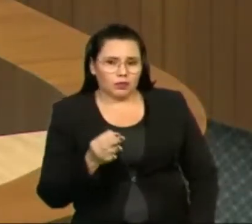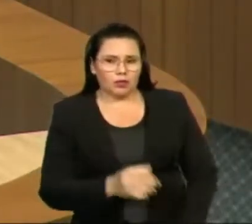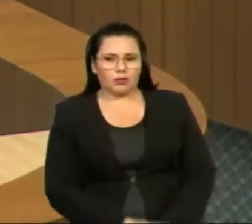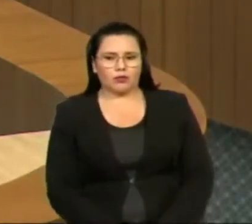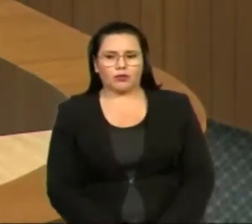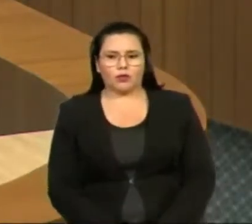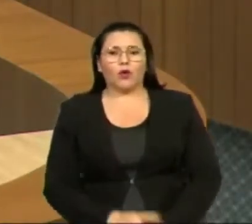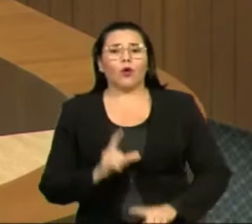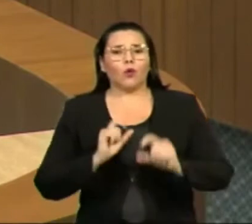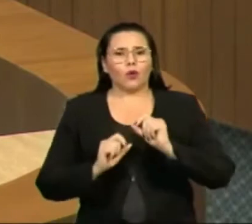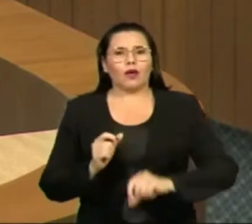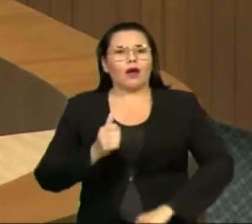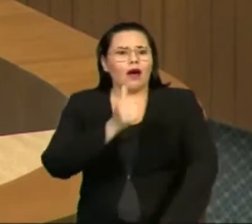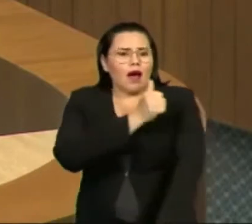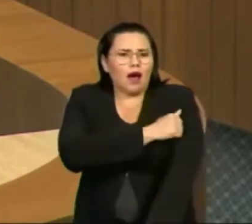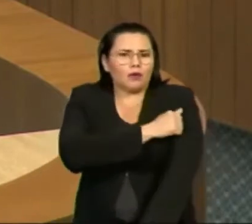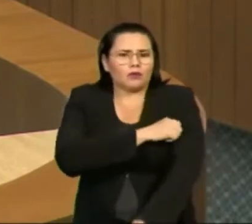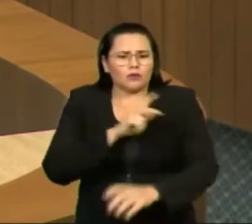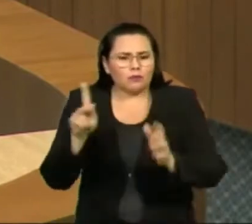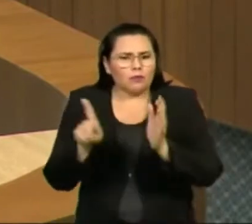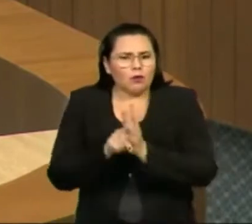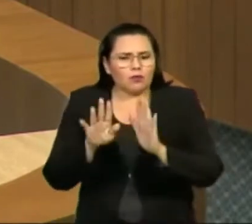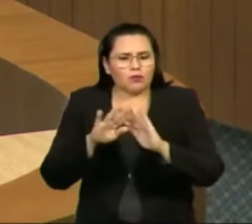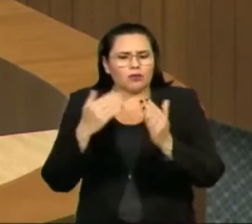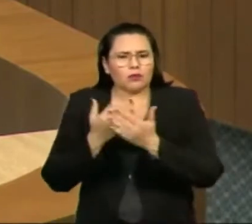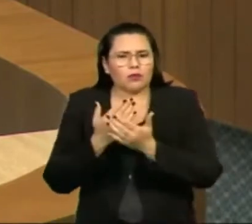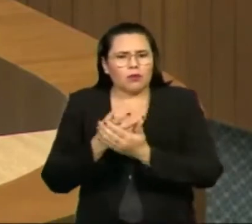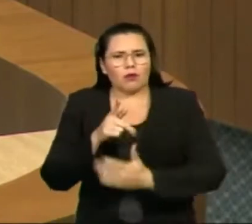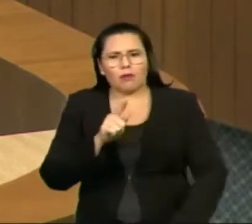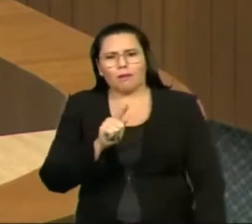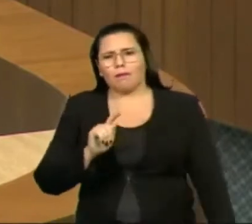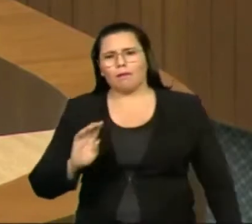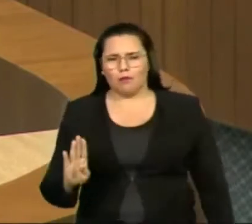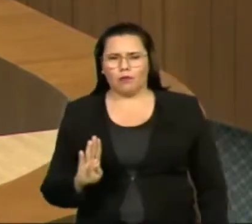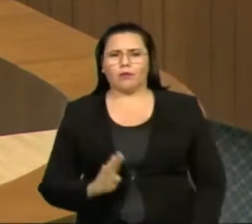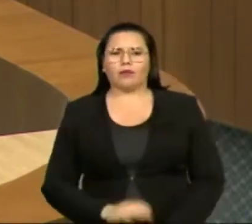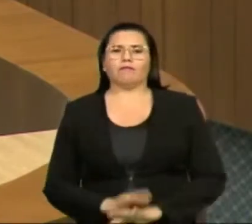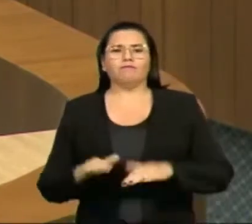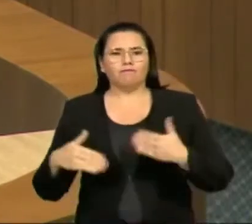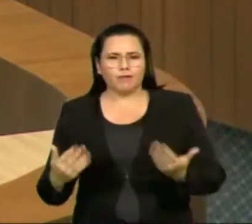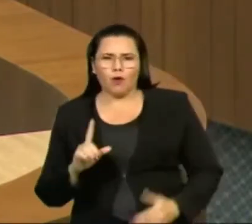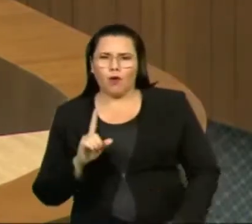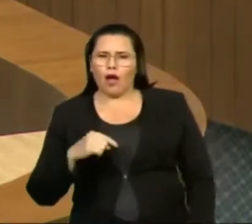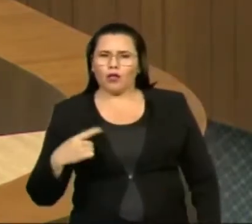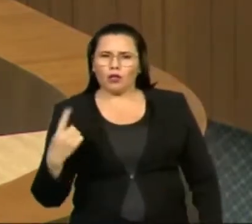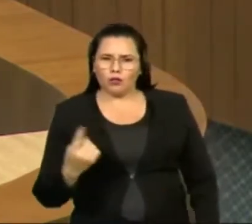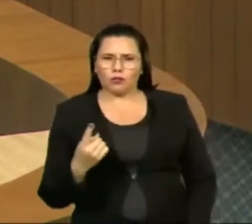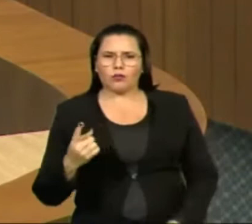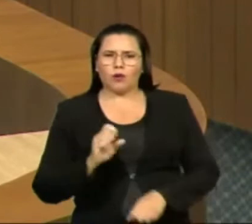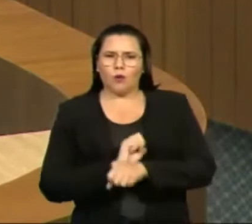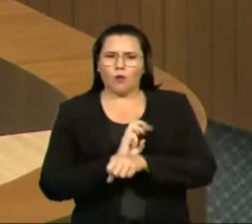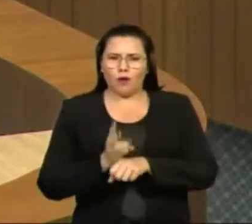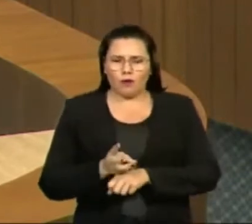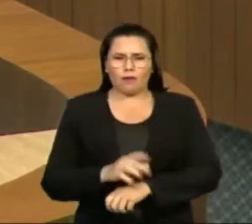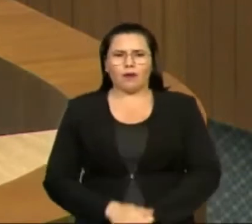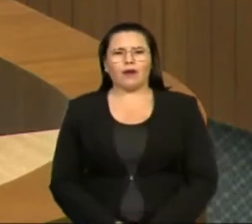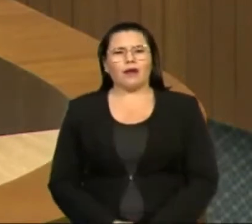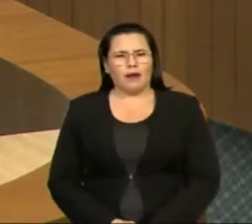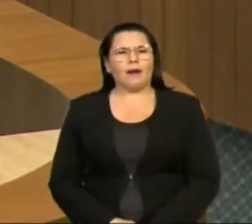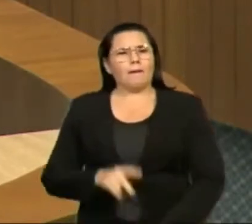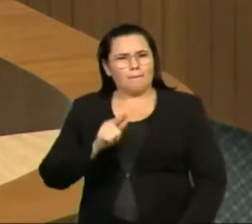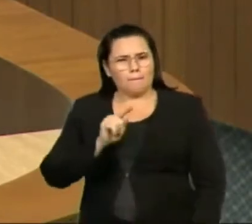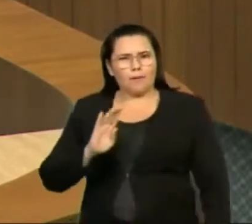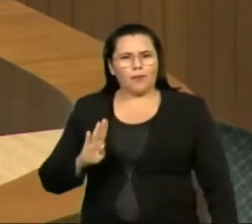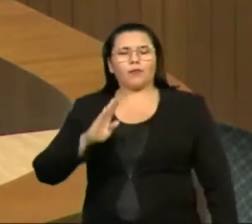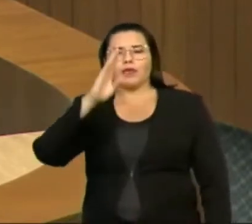são ocupados por alunos oriundos da rede pública. Ou seja, a nossa universidade pública, pública, gratuita e de